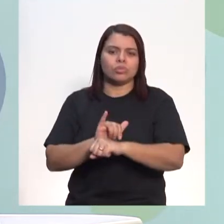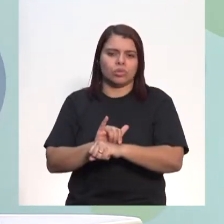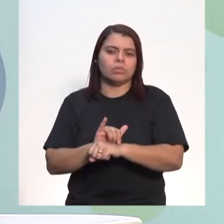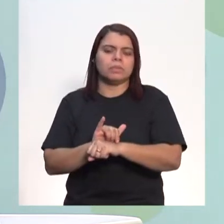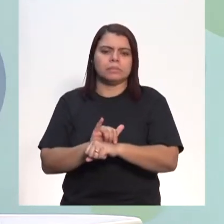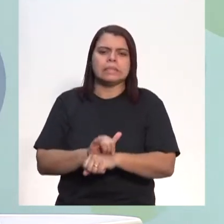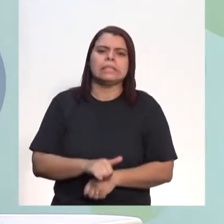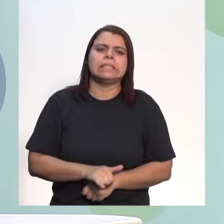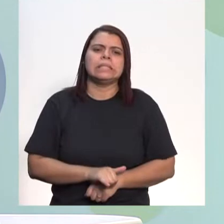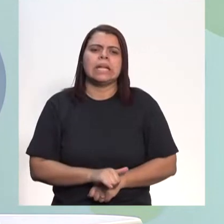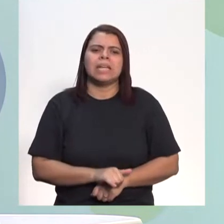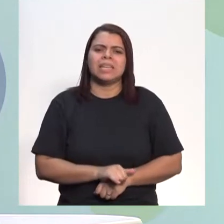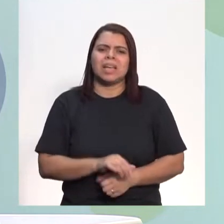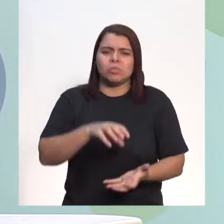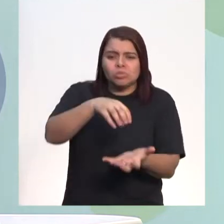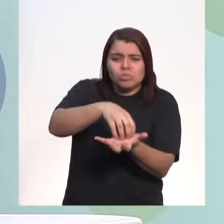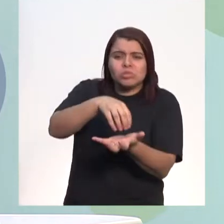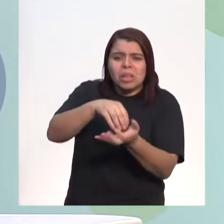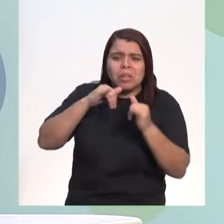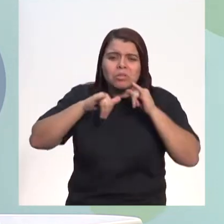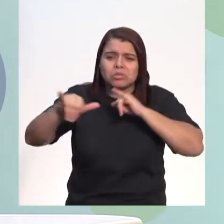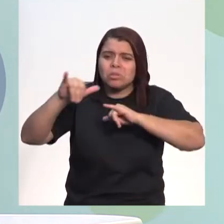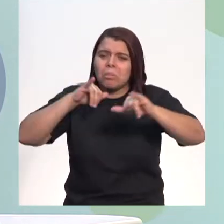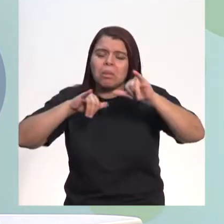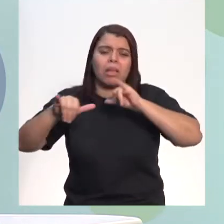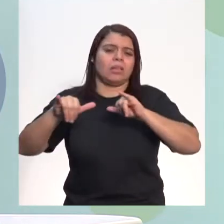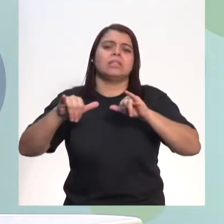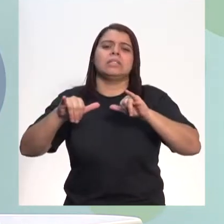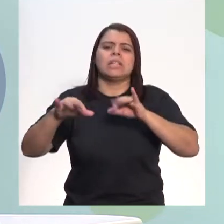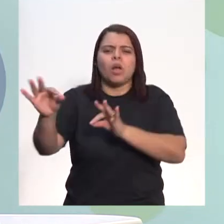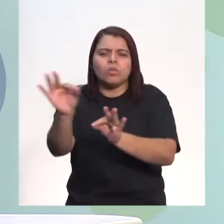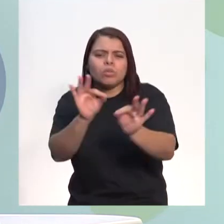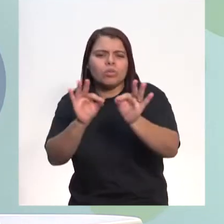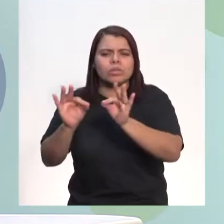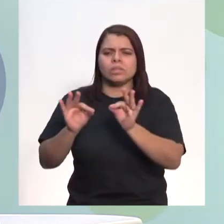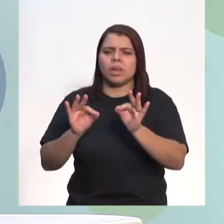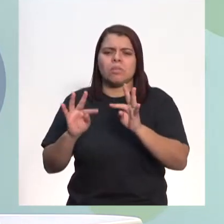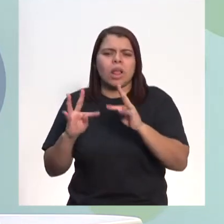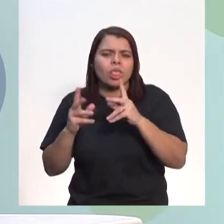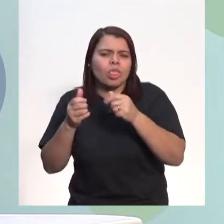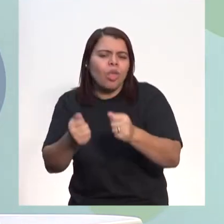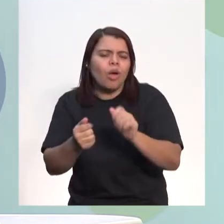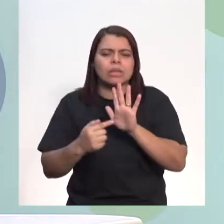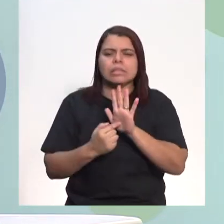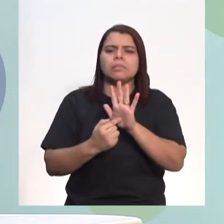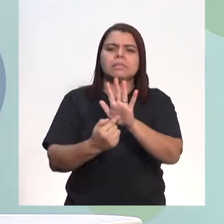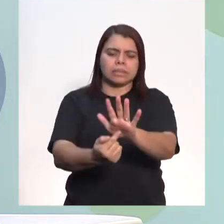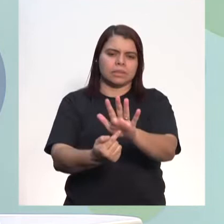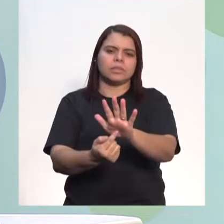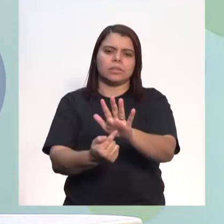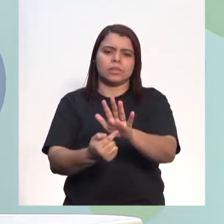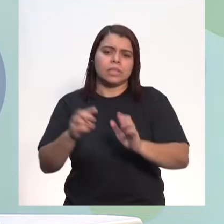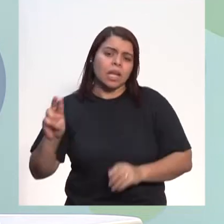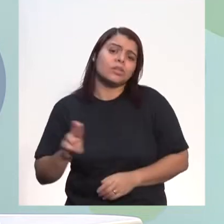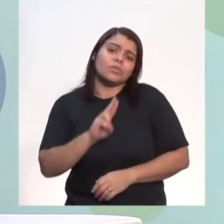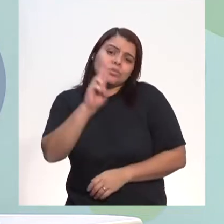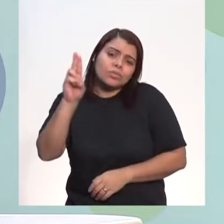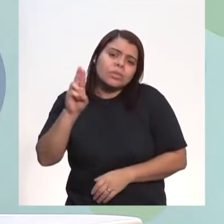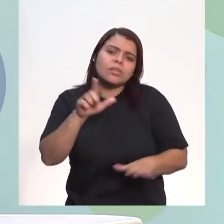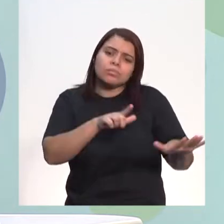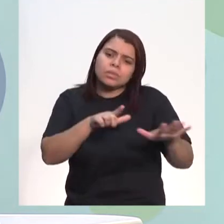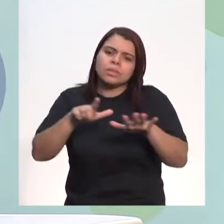tá? E a gente também está organizando um local para colocar todas as apresentações que foram utilizadas durante essa semana e